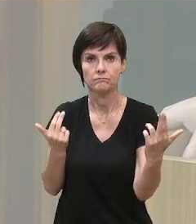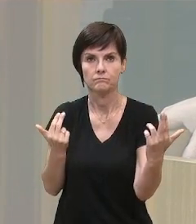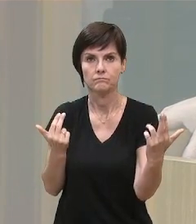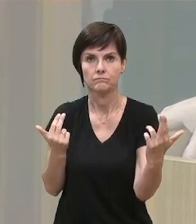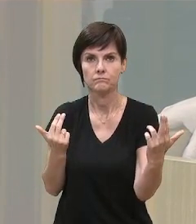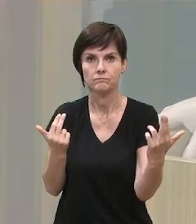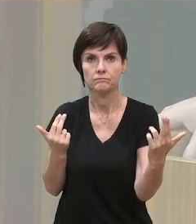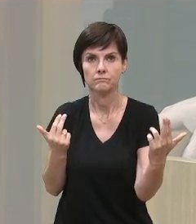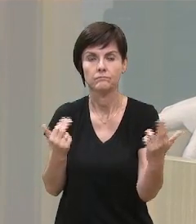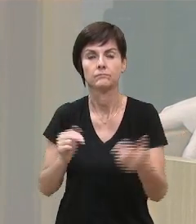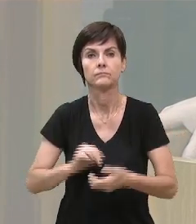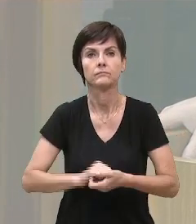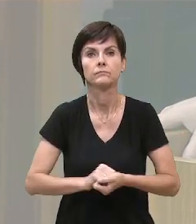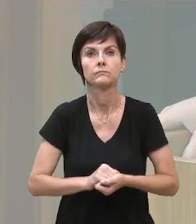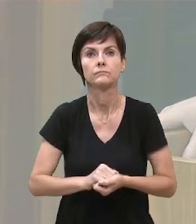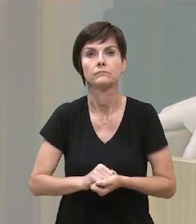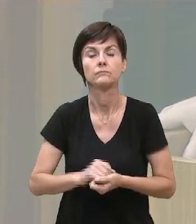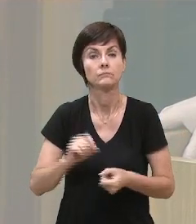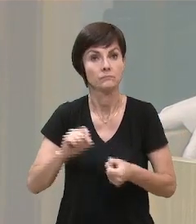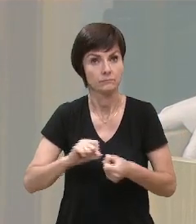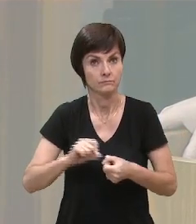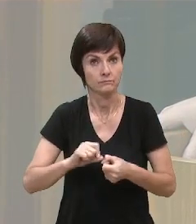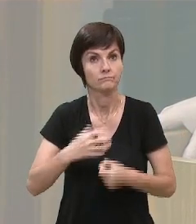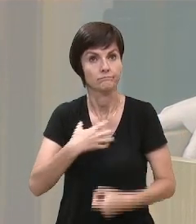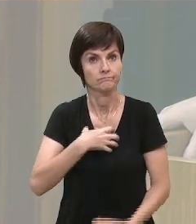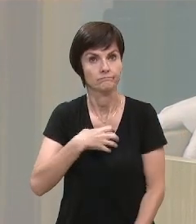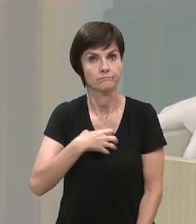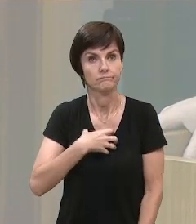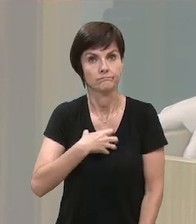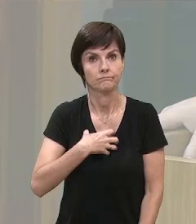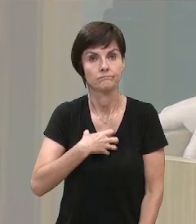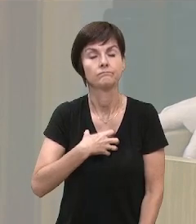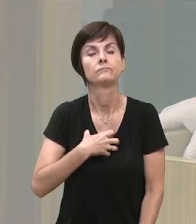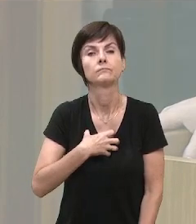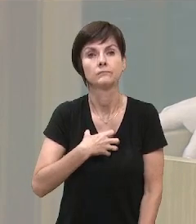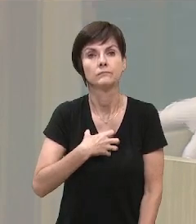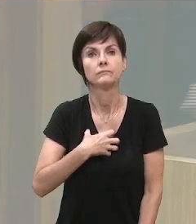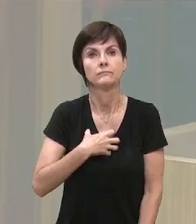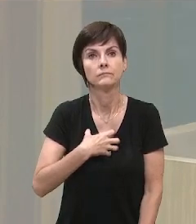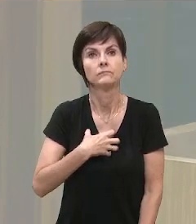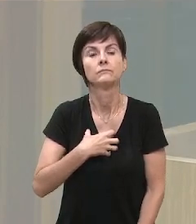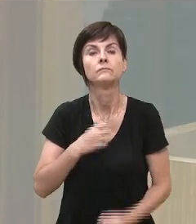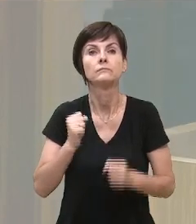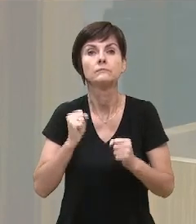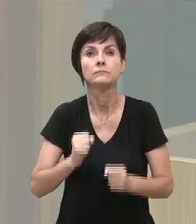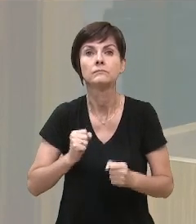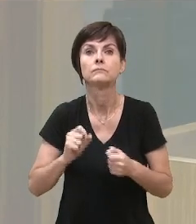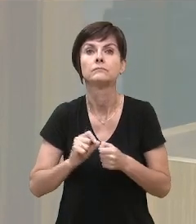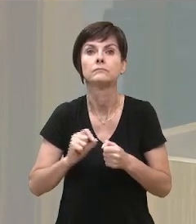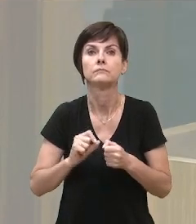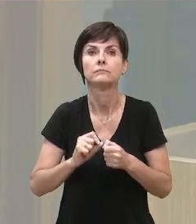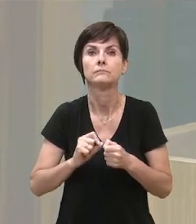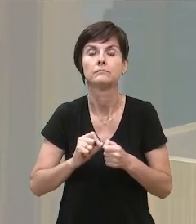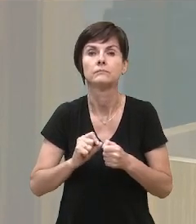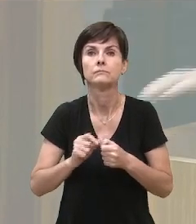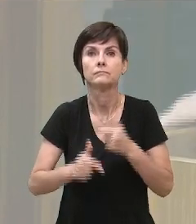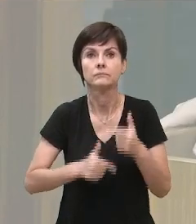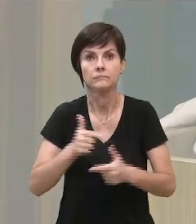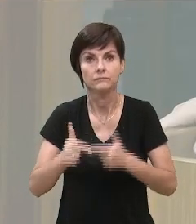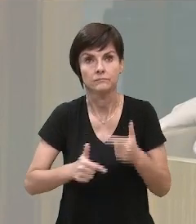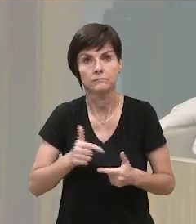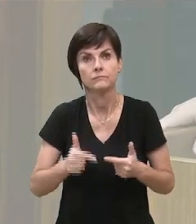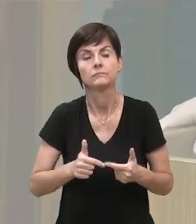isso, que implementou esta forma de poder fazer a execução desse